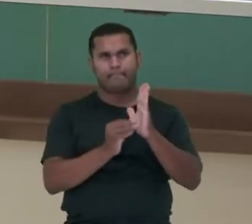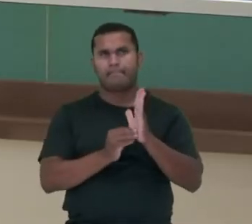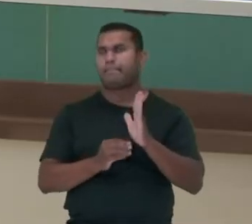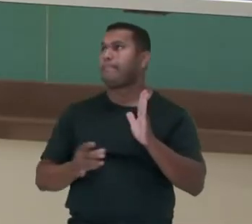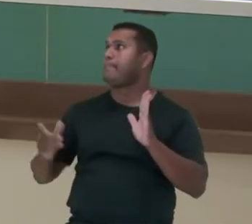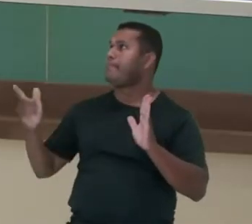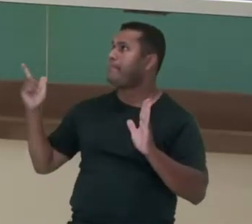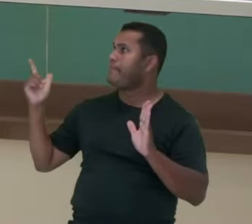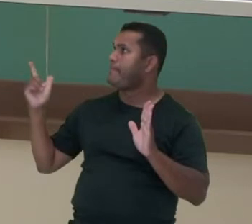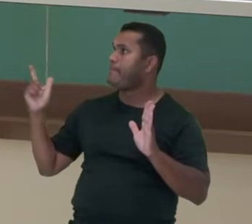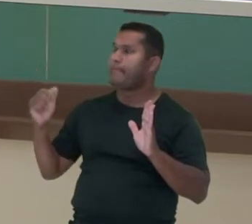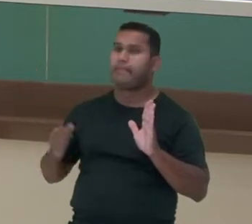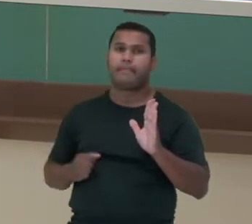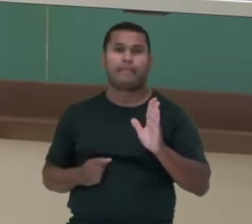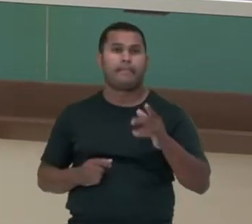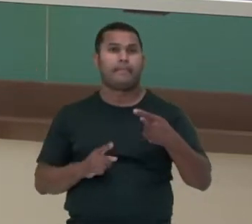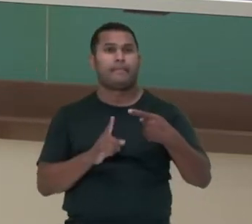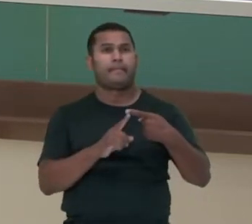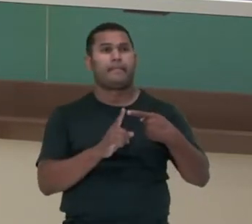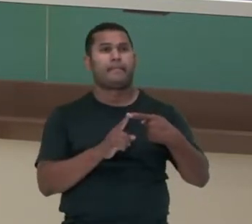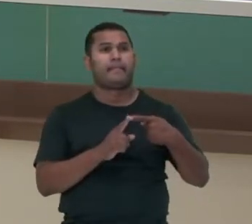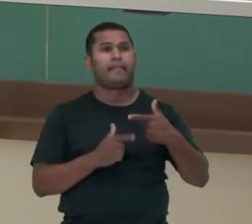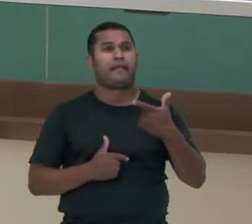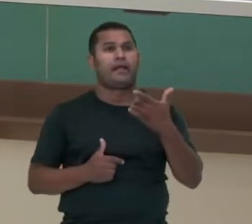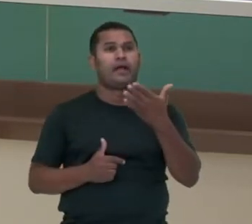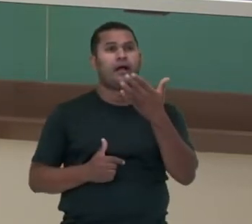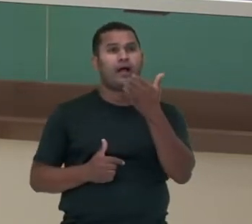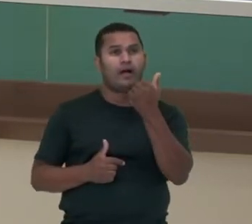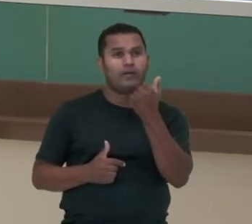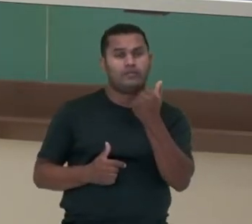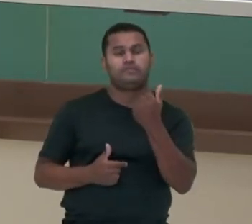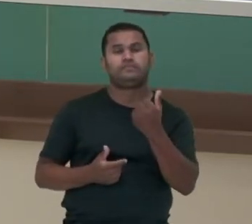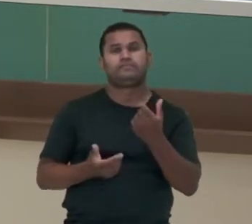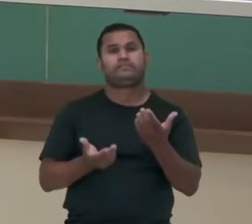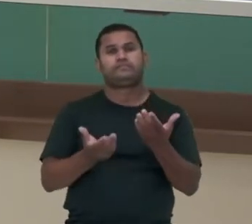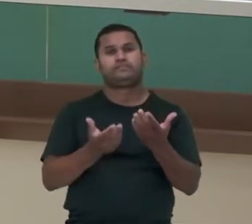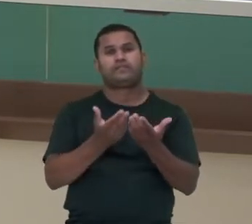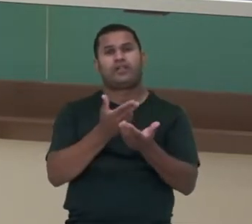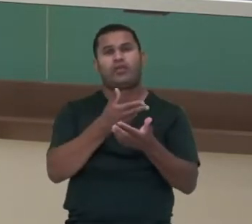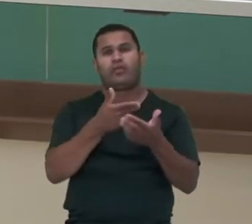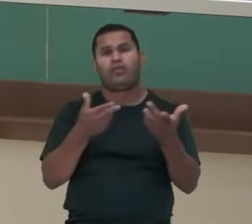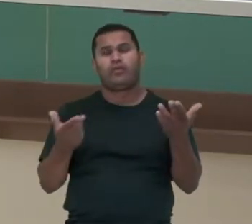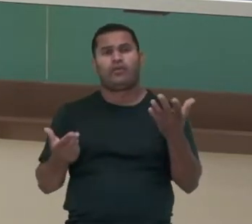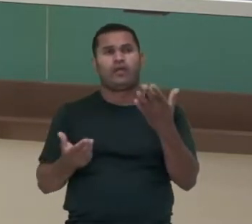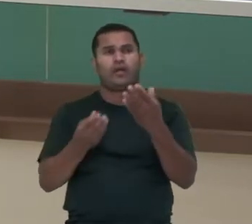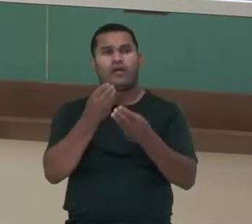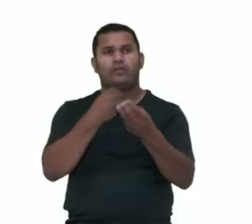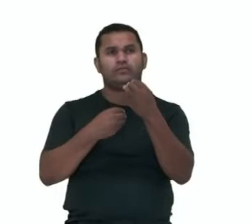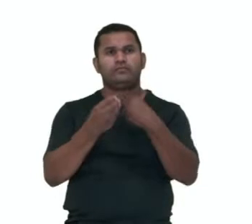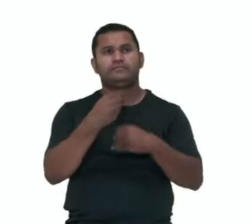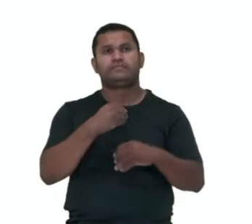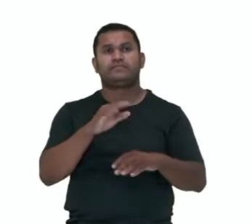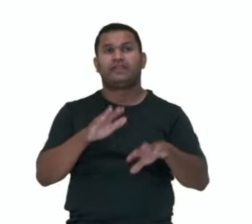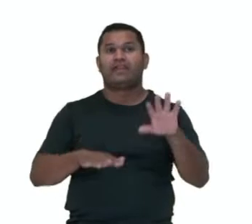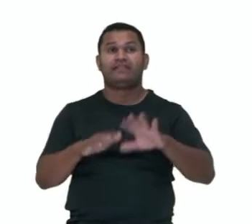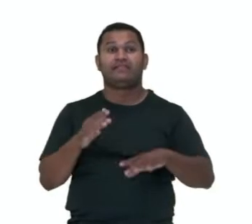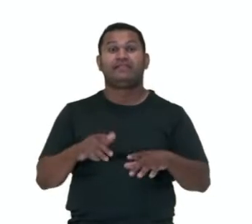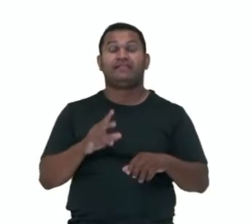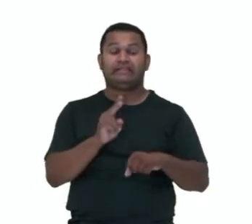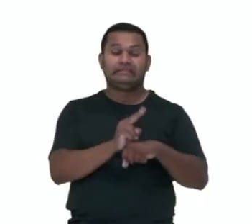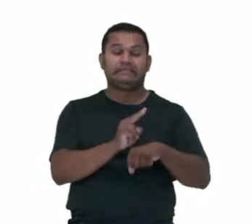Alimentos industrializados ricos em conservantes, que não são substâncias naturais, que podem influenciar nisso.